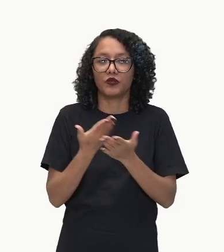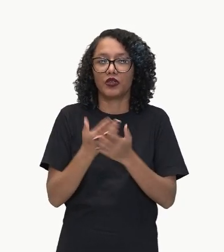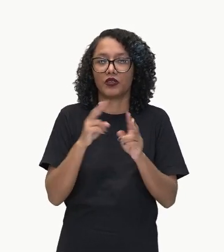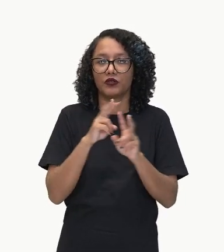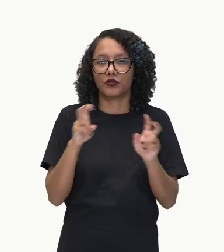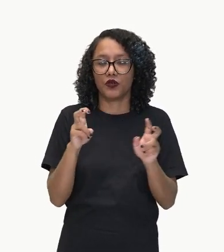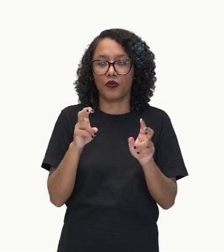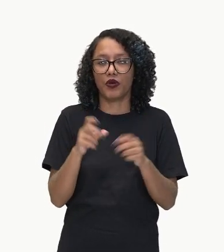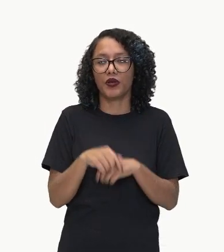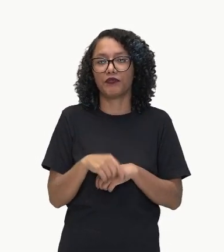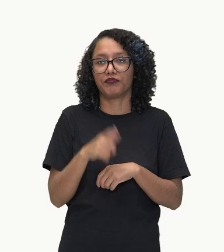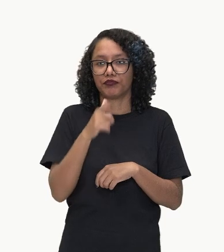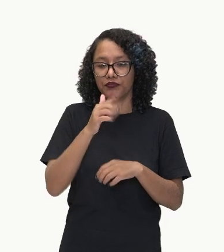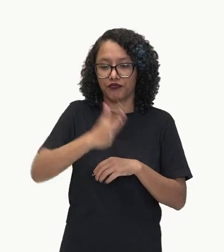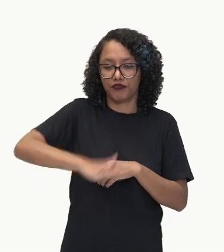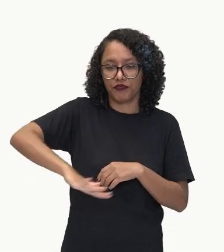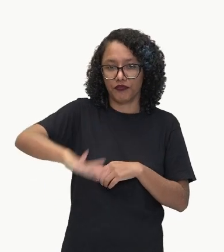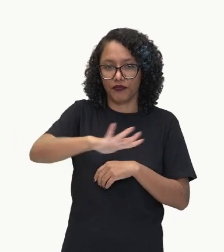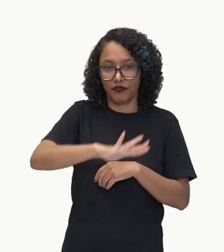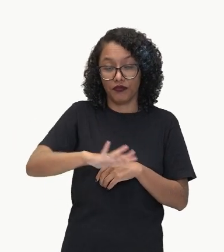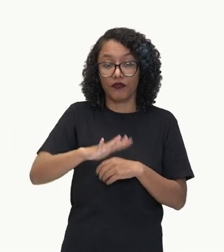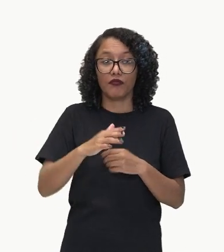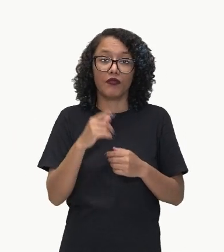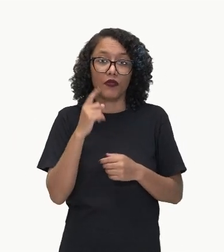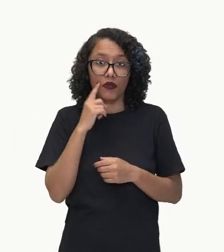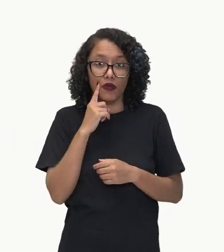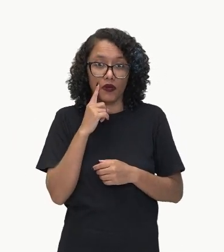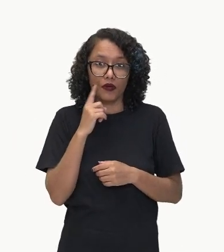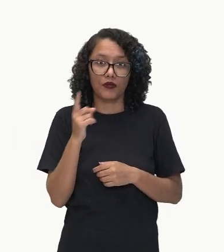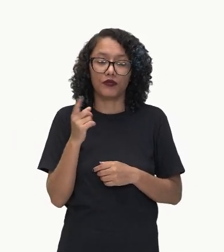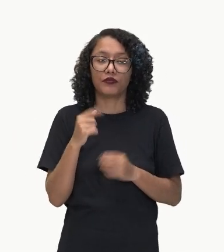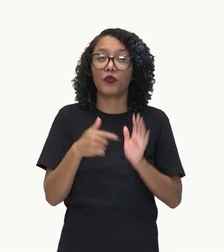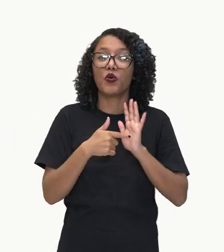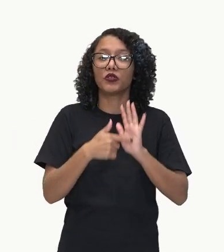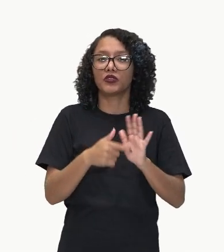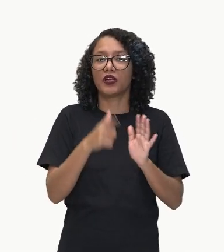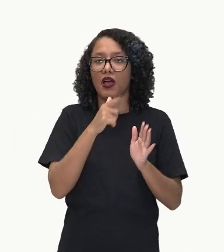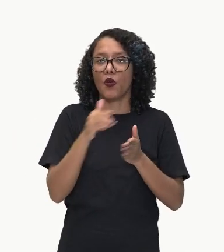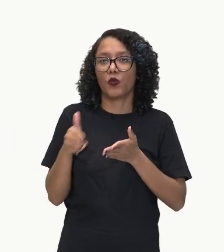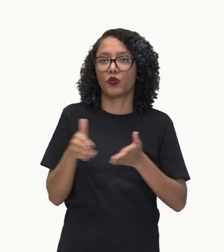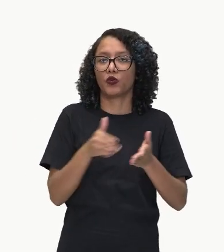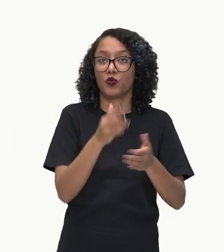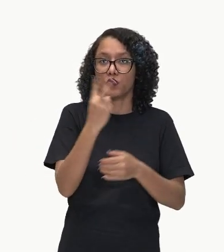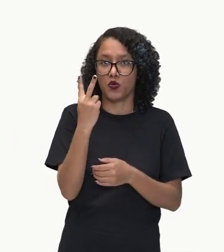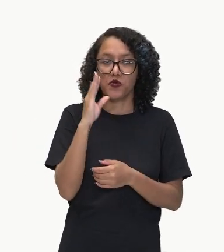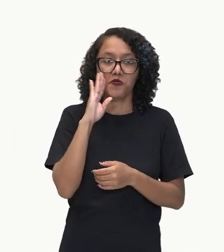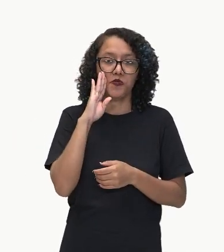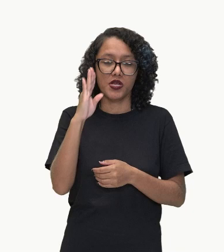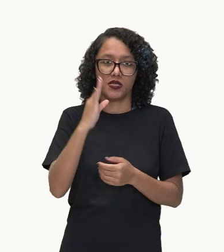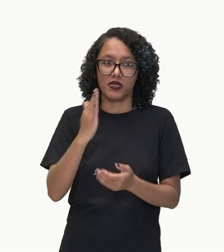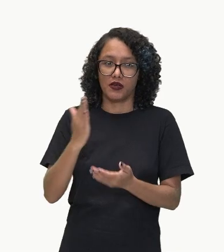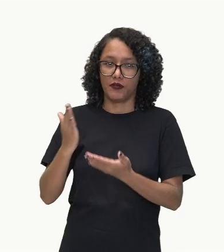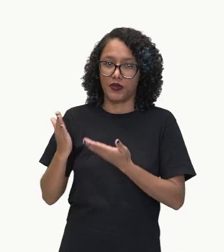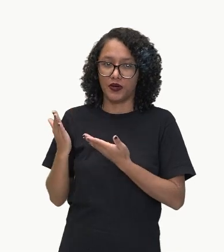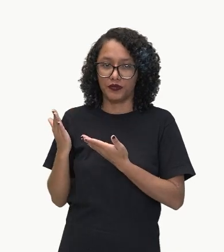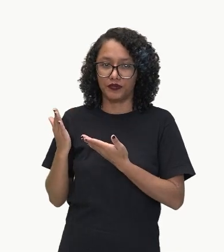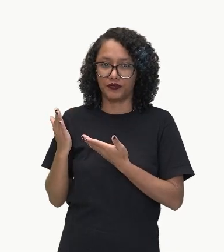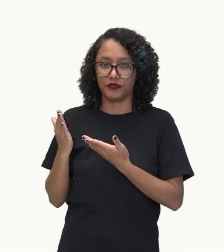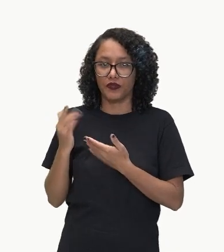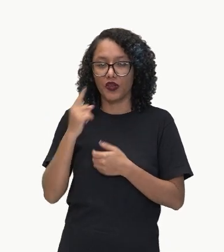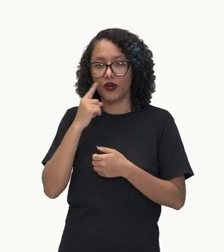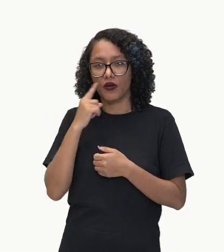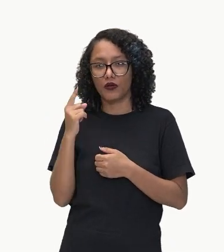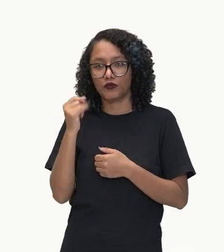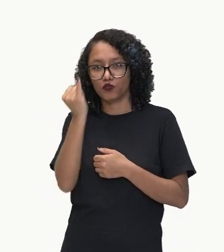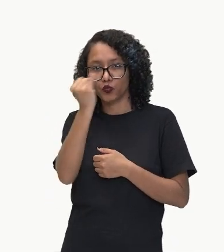Vou aproveitar esse mapa e já vou colocar para vocês os dois principais rios, né? Aqui eu tenho o rio Ganges,